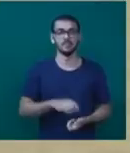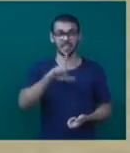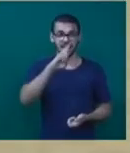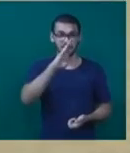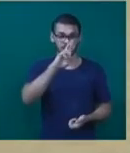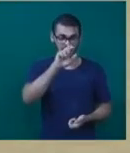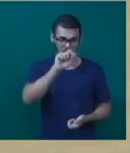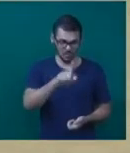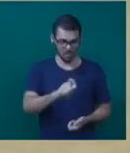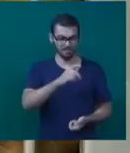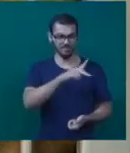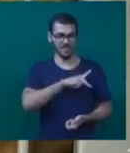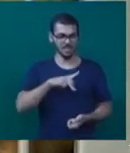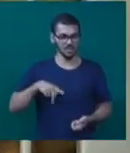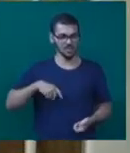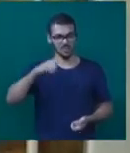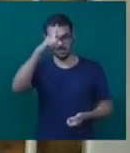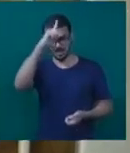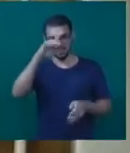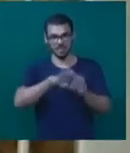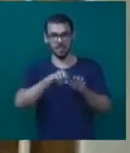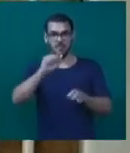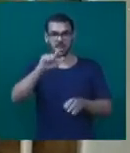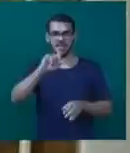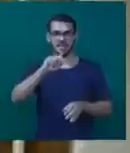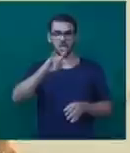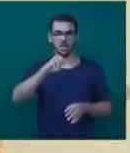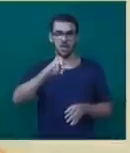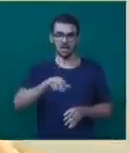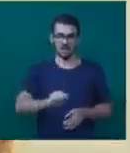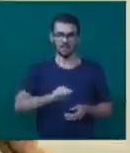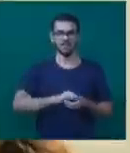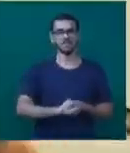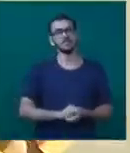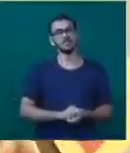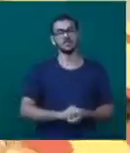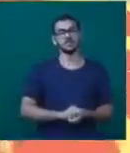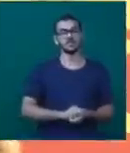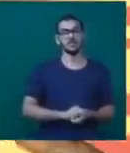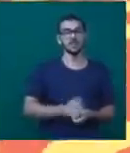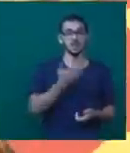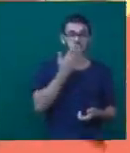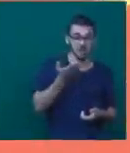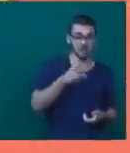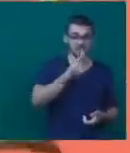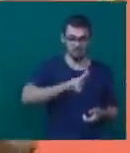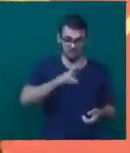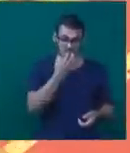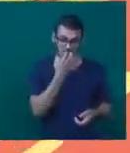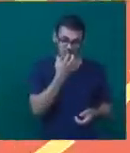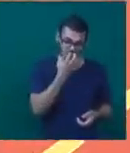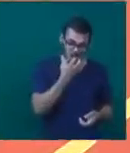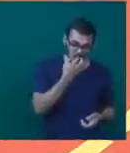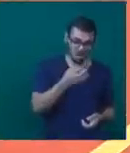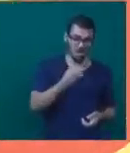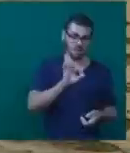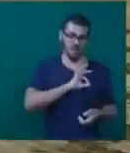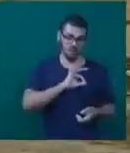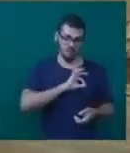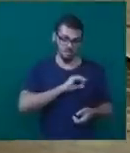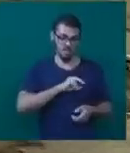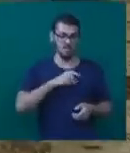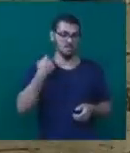Labrador, pastor alemão e malinoá são as raças dos cães usadas pela Polícia Militar de Minas Gerais.